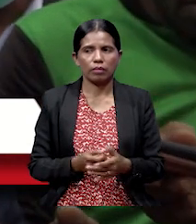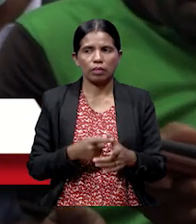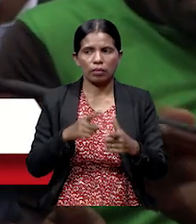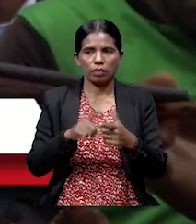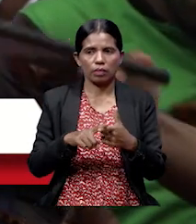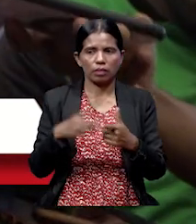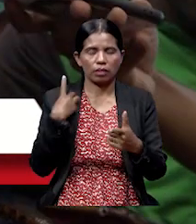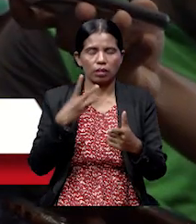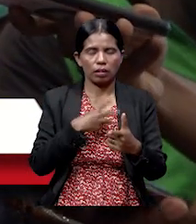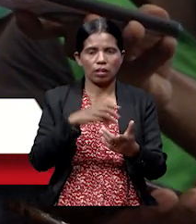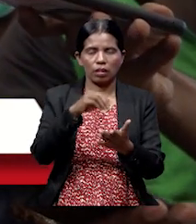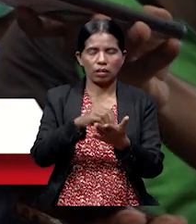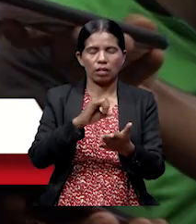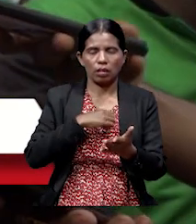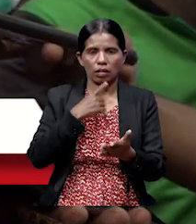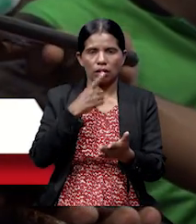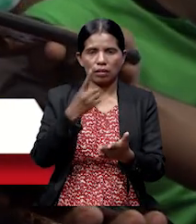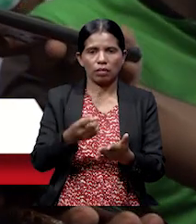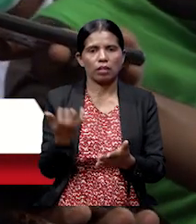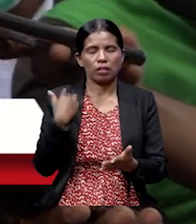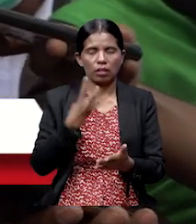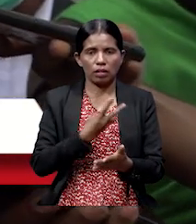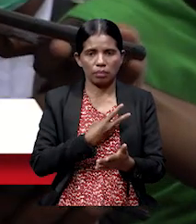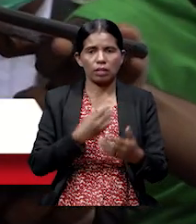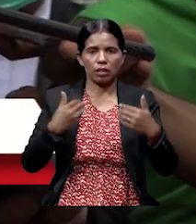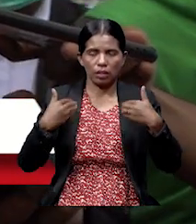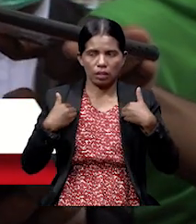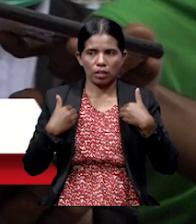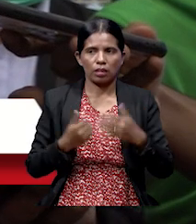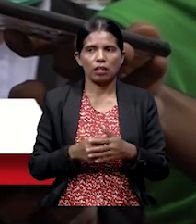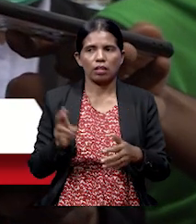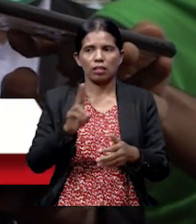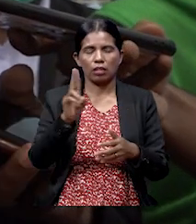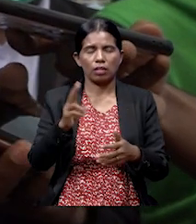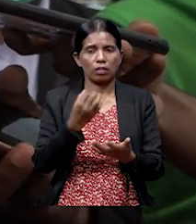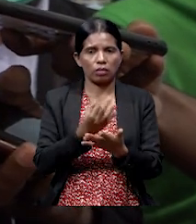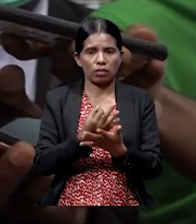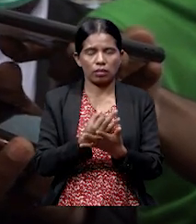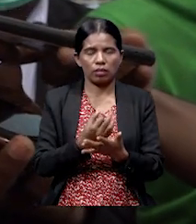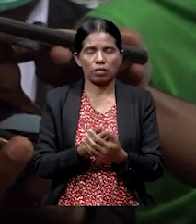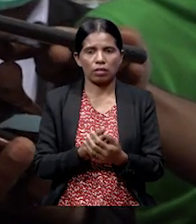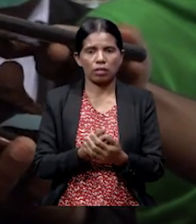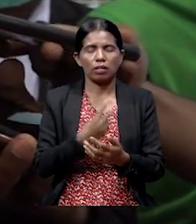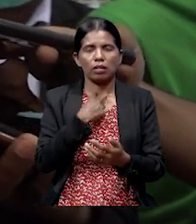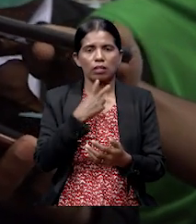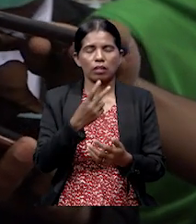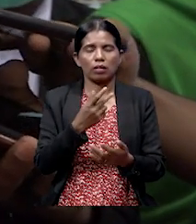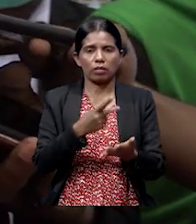ita optamu si dawing hawate hau informa kata ita musi buat ita bolo yang invoice tracking. Invoice tracking significa